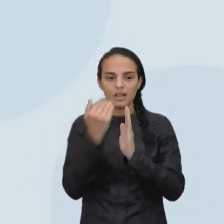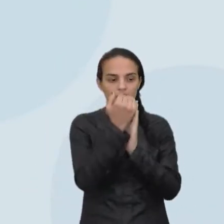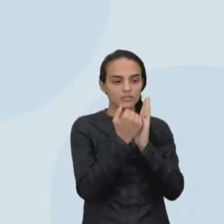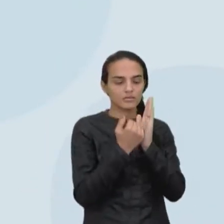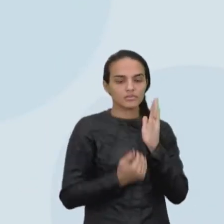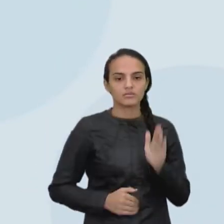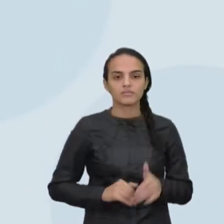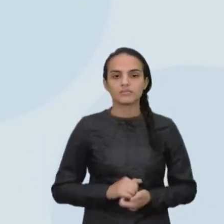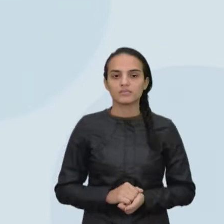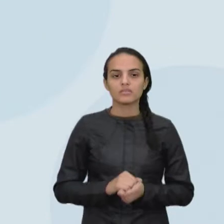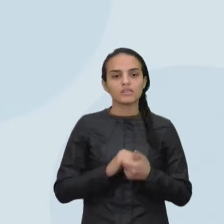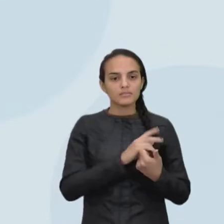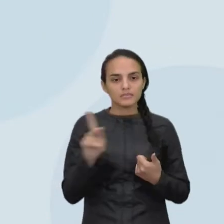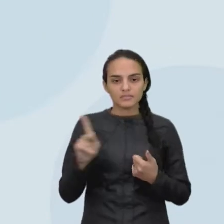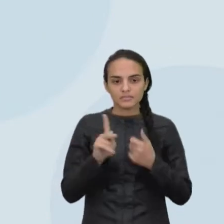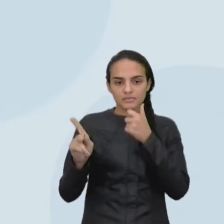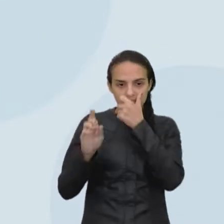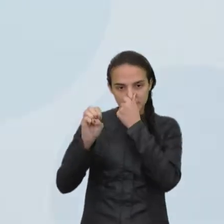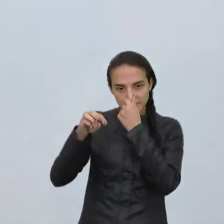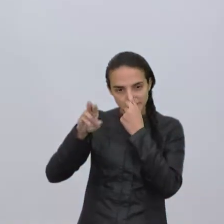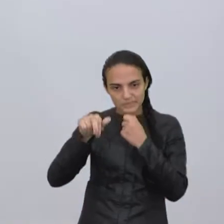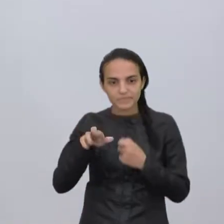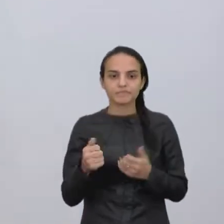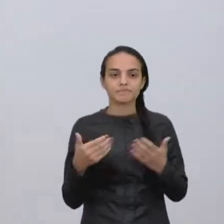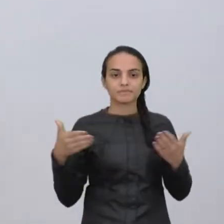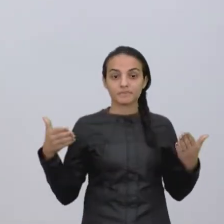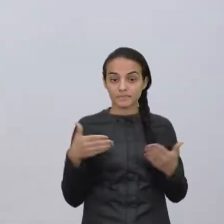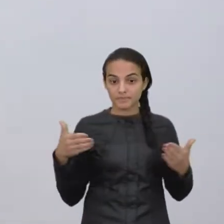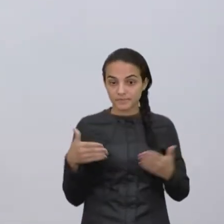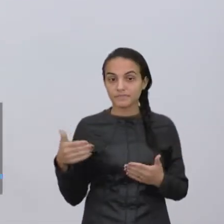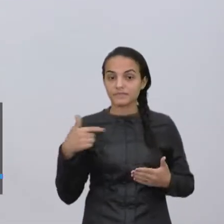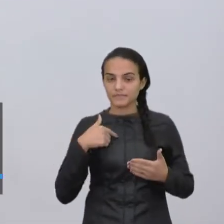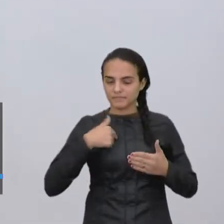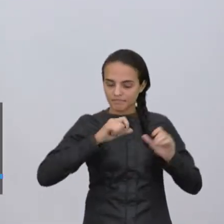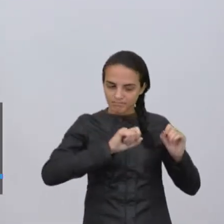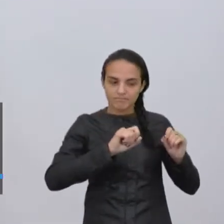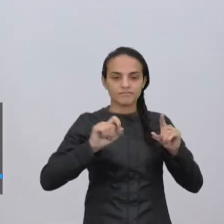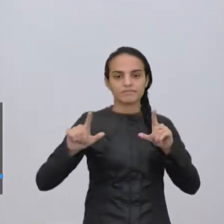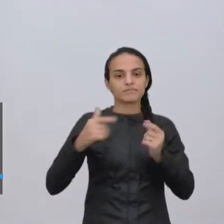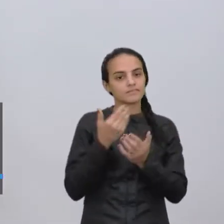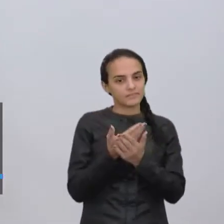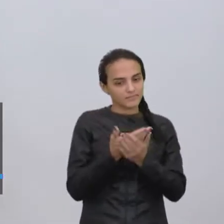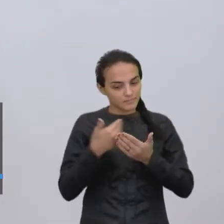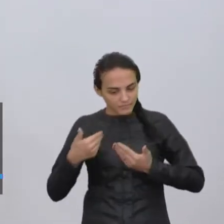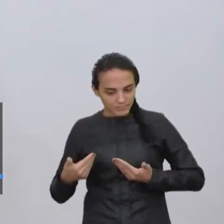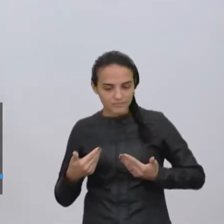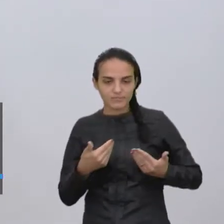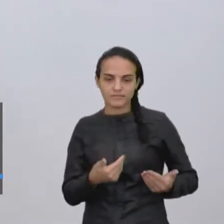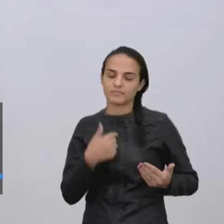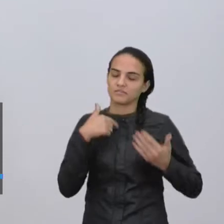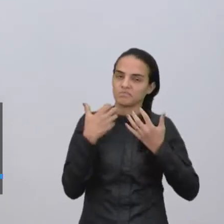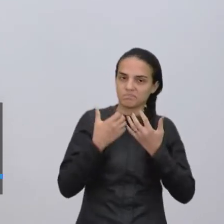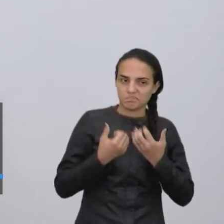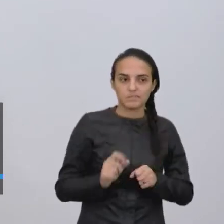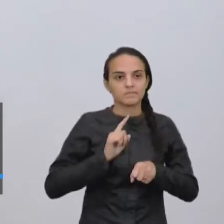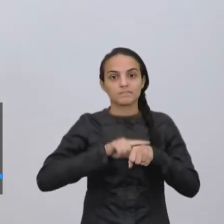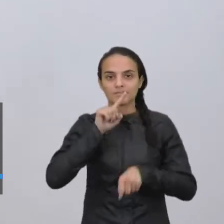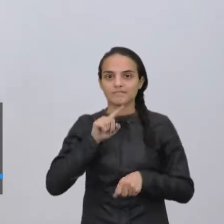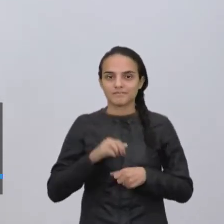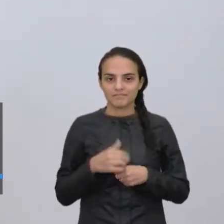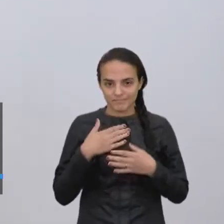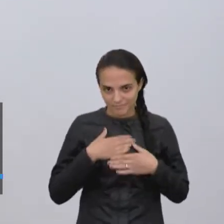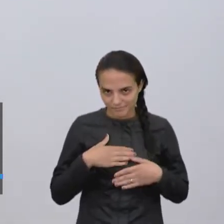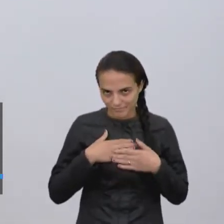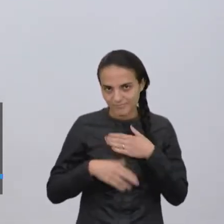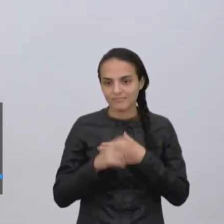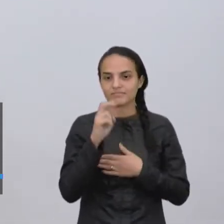leciona para vocês é o professor Osmar, mas hoje estou eu aqui para abrilhantar a aula. Ele me convidou e eu topei na hora, tá bom? Então, tranquilo, 5